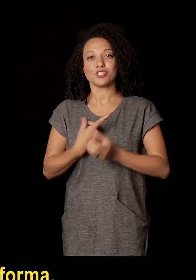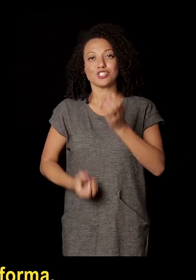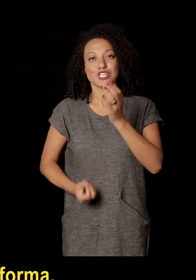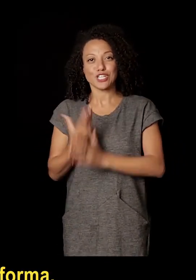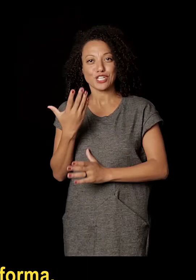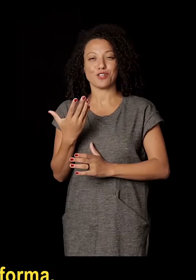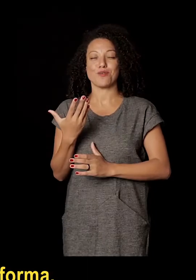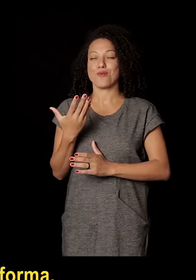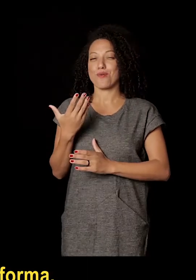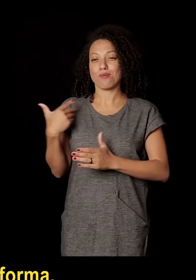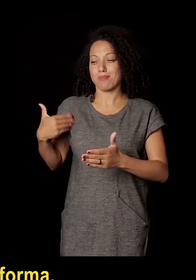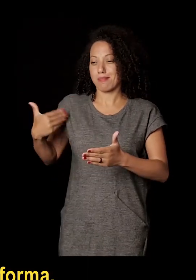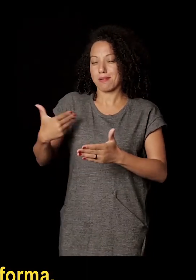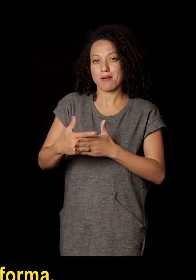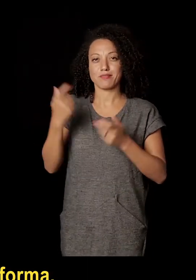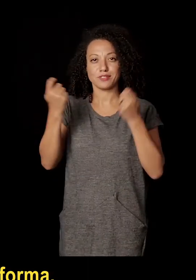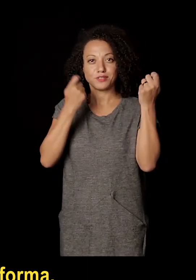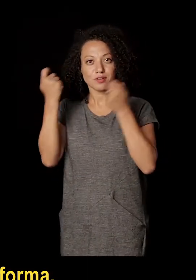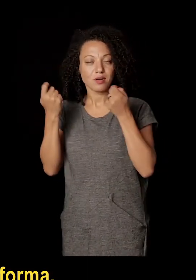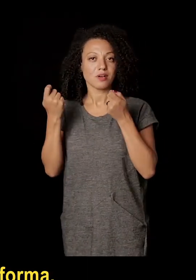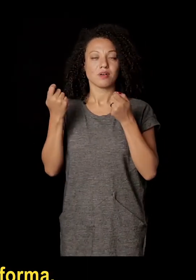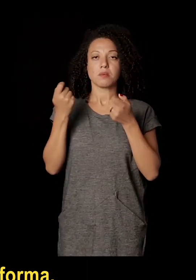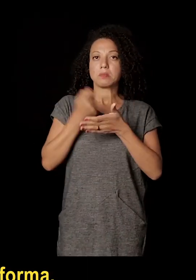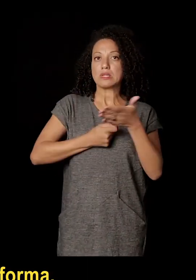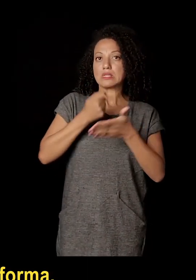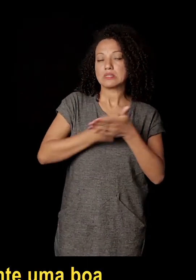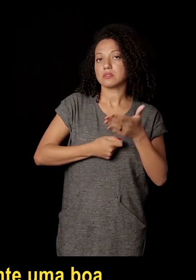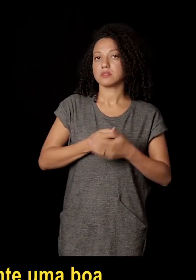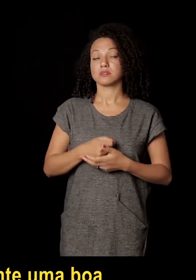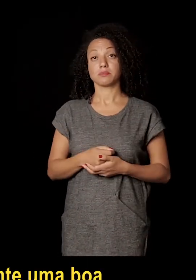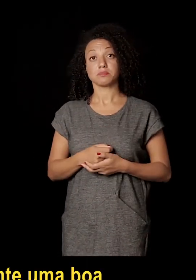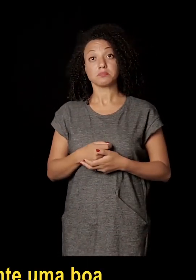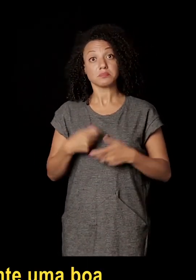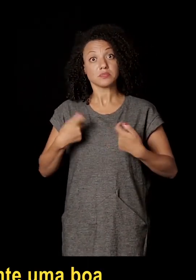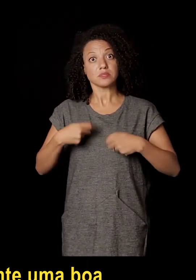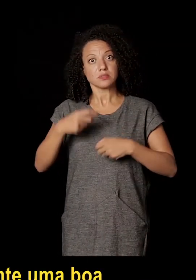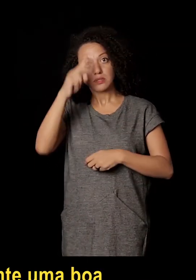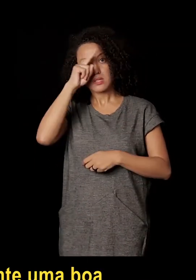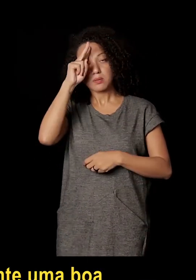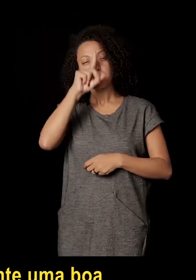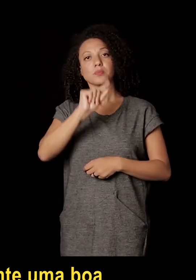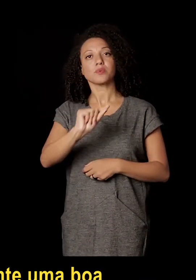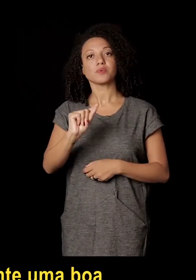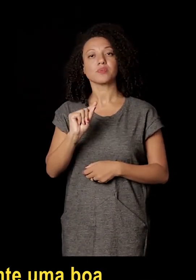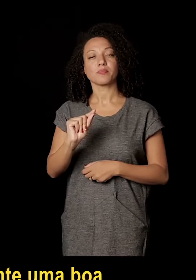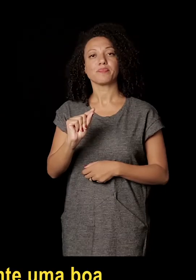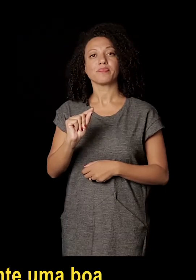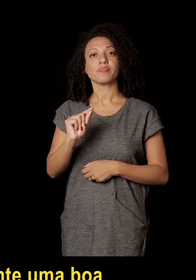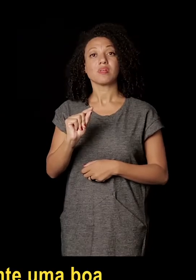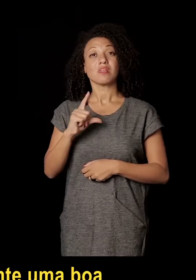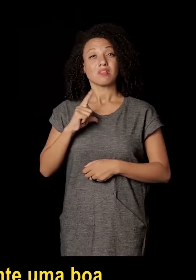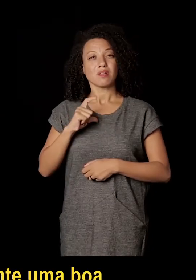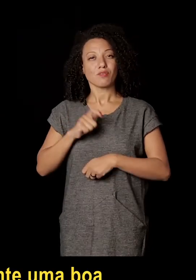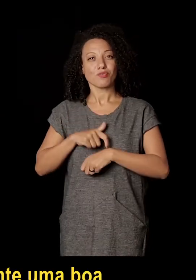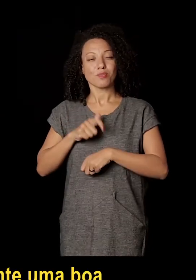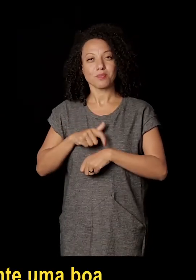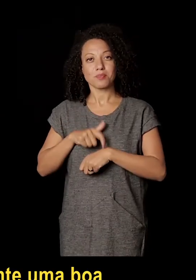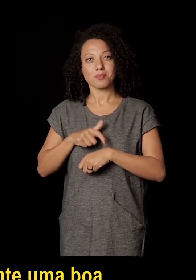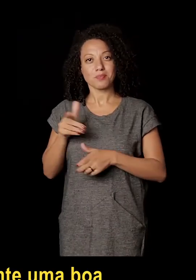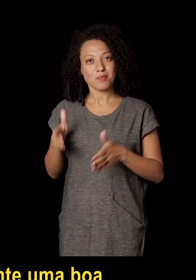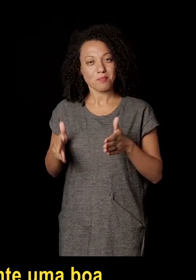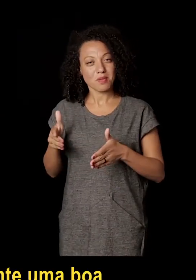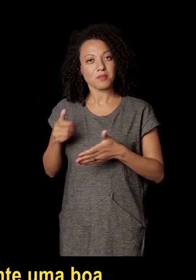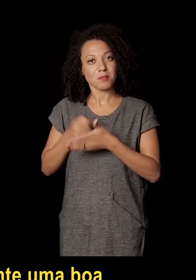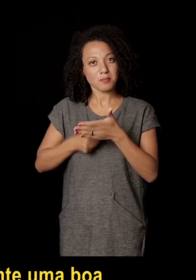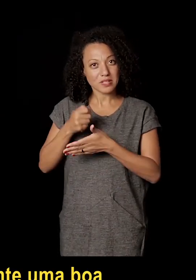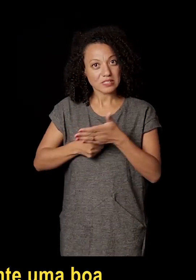a atuação, a militância, os festivais, nunca é demais lembrar que, durante uma boa parte do tempo,